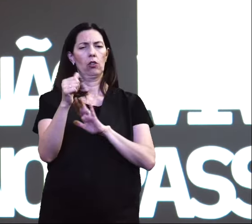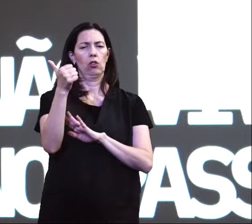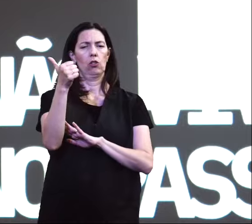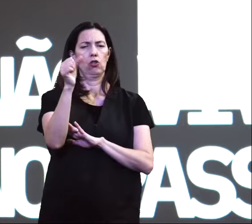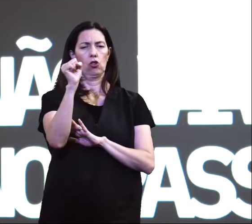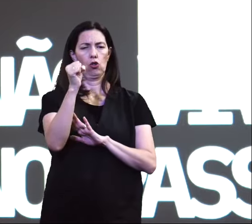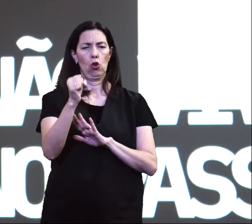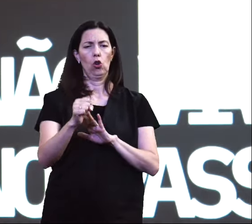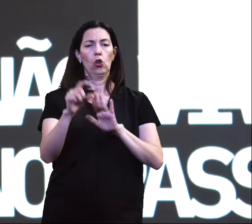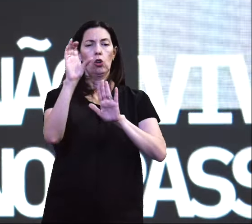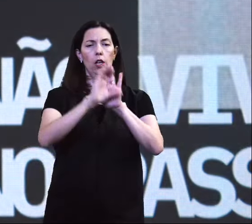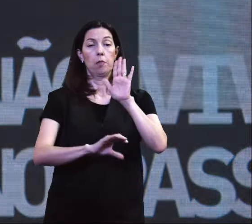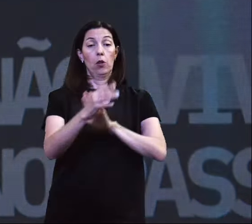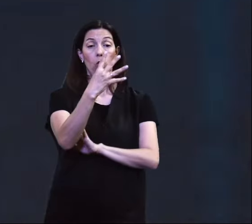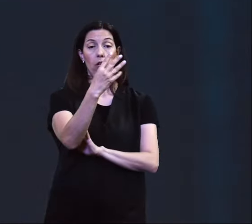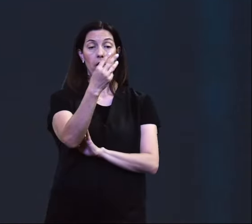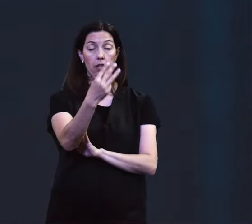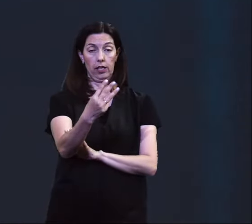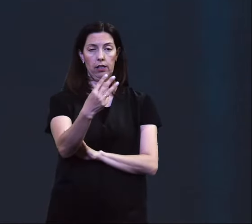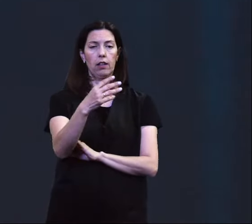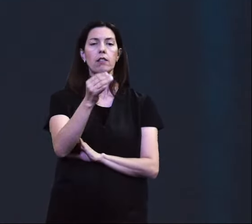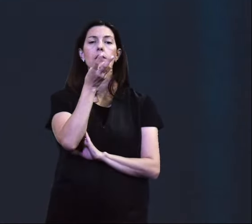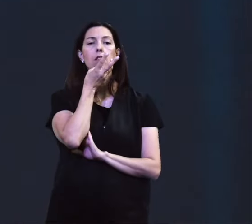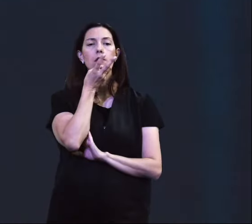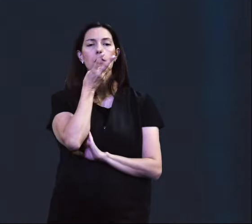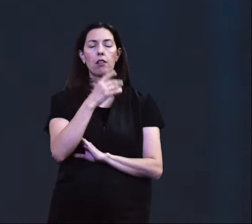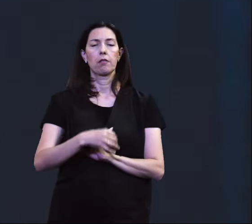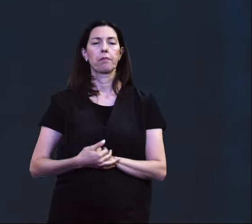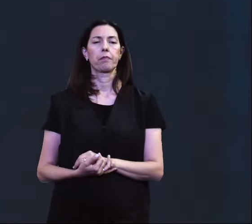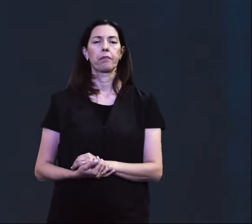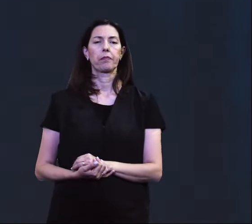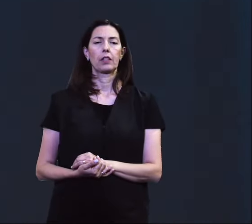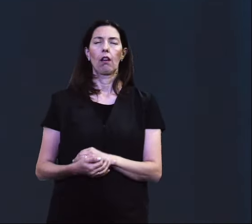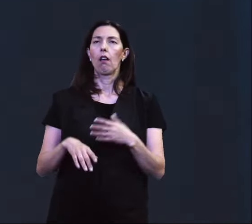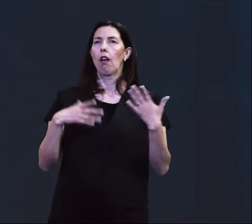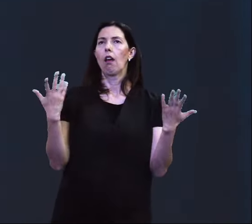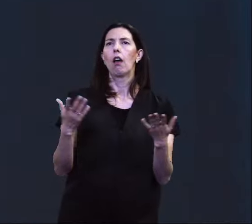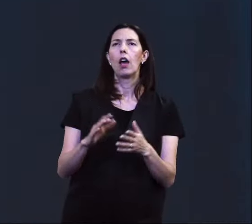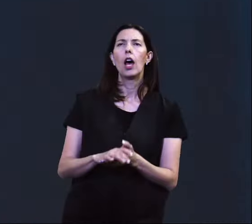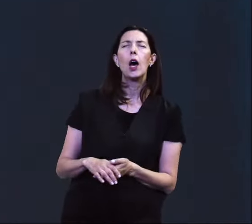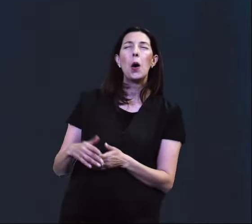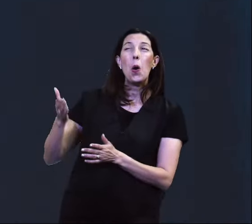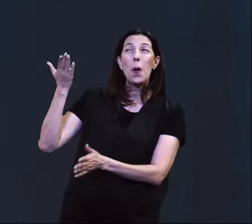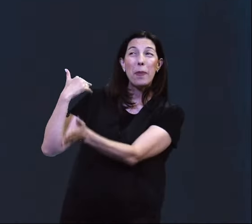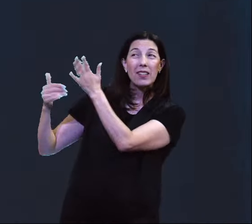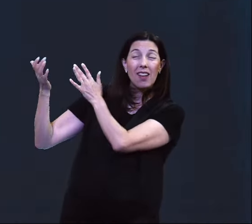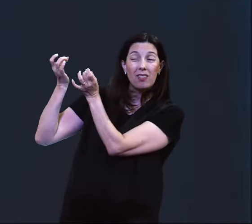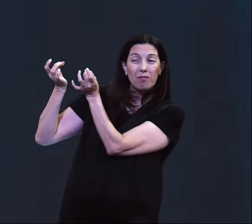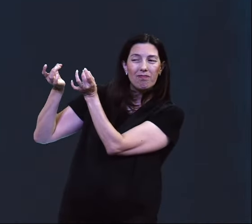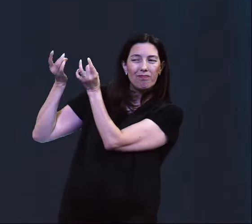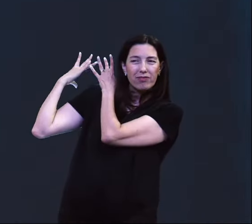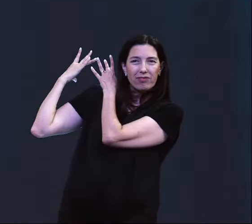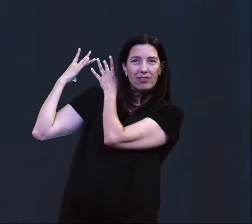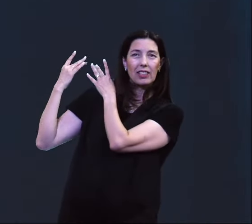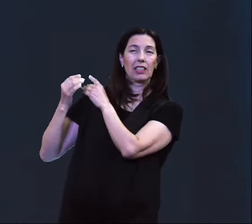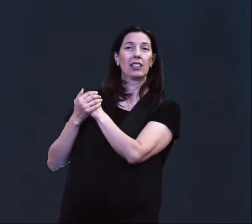Esqueçam o que se foi. Não vivam no passado. Sabe por que a gente não